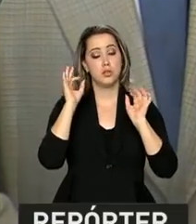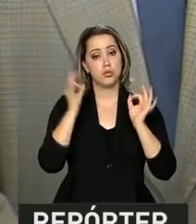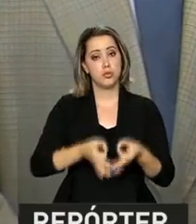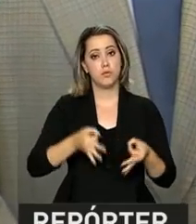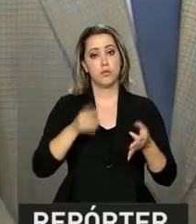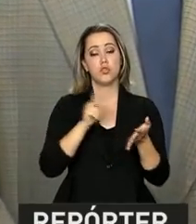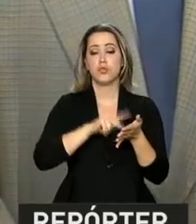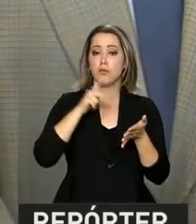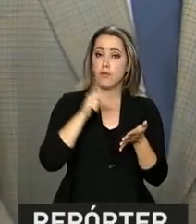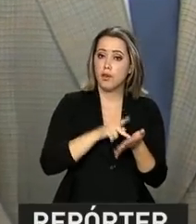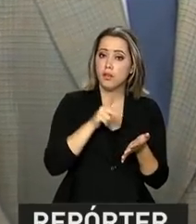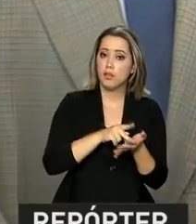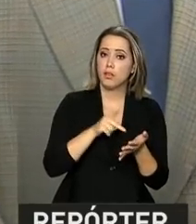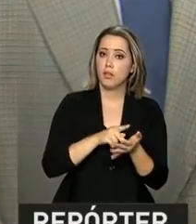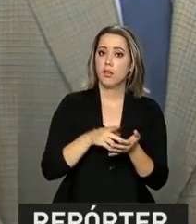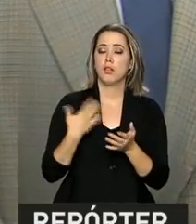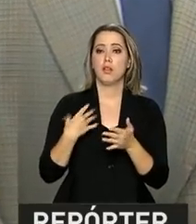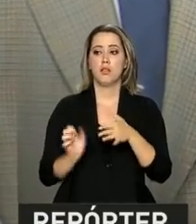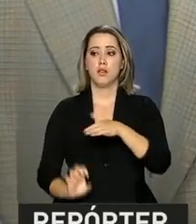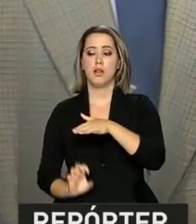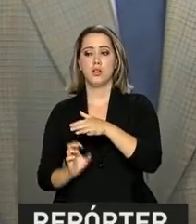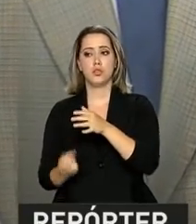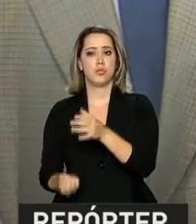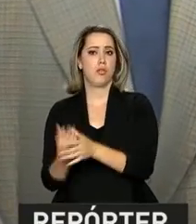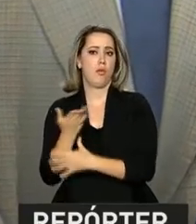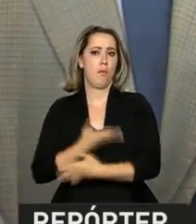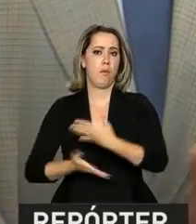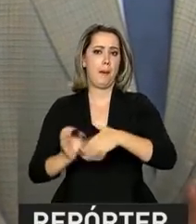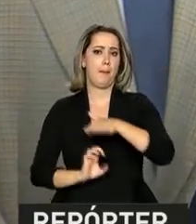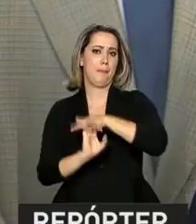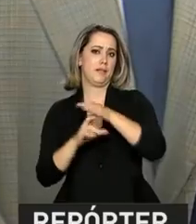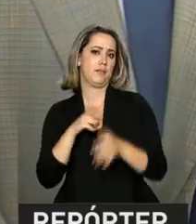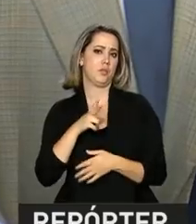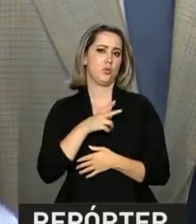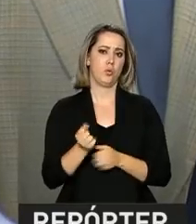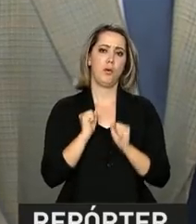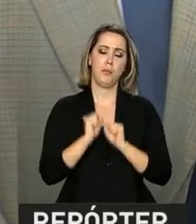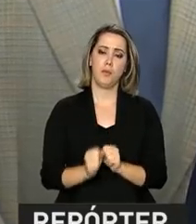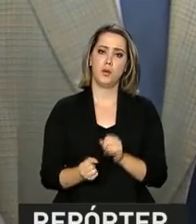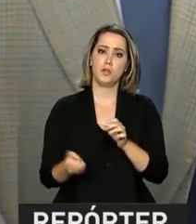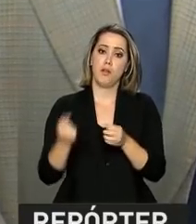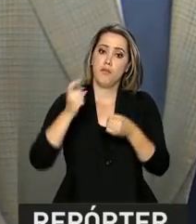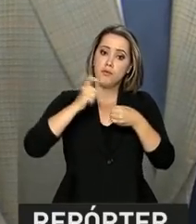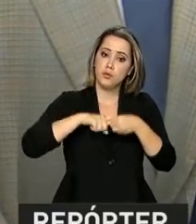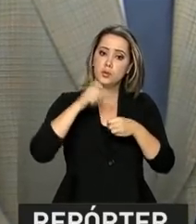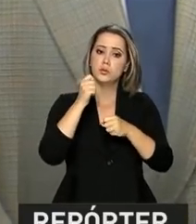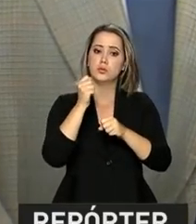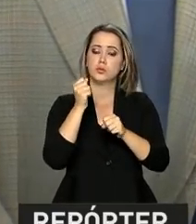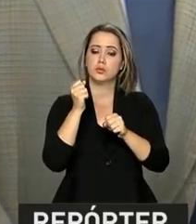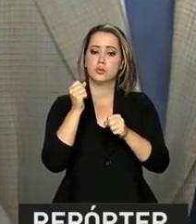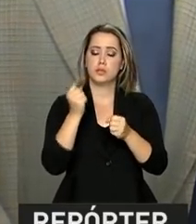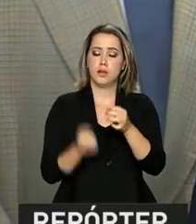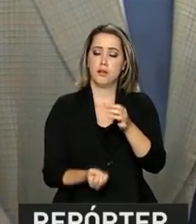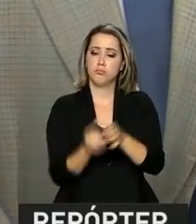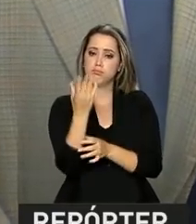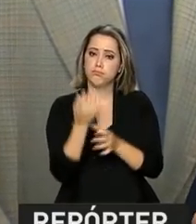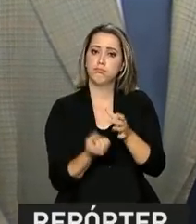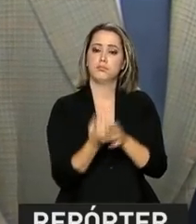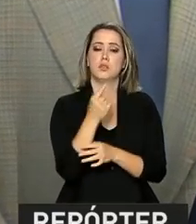o ambiente de negócios para o setor privado, de forma que ele possa retomar sua vocação natural